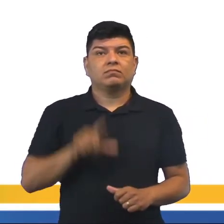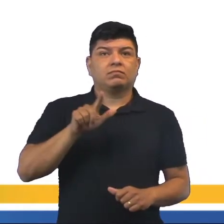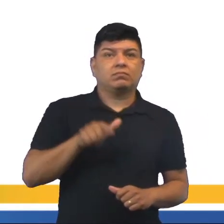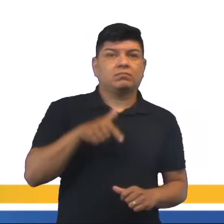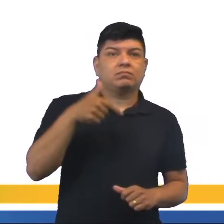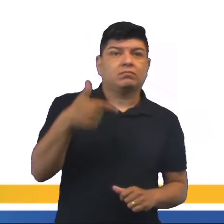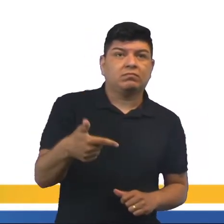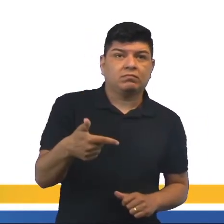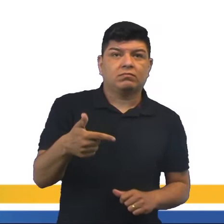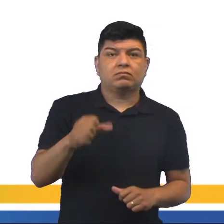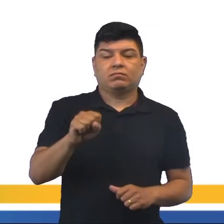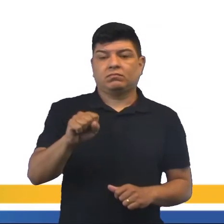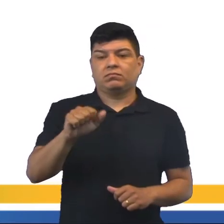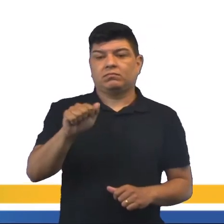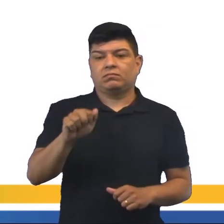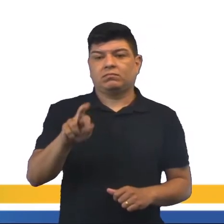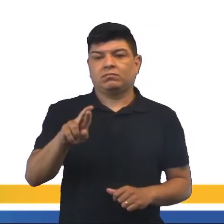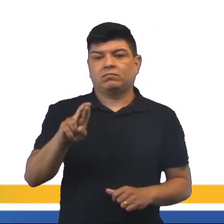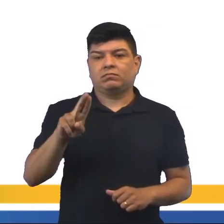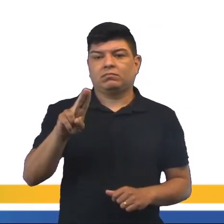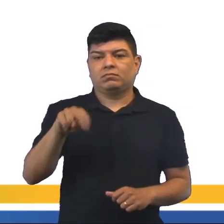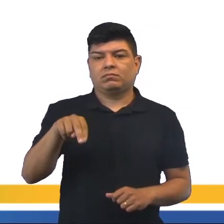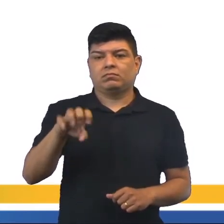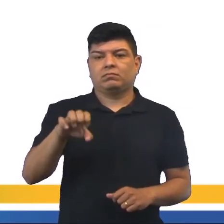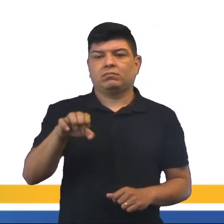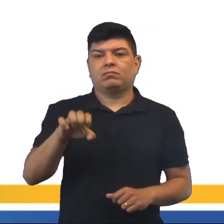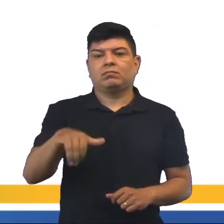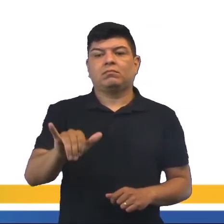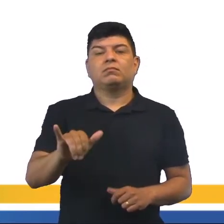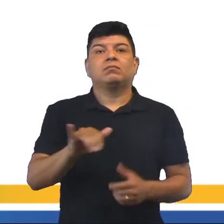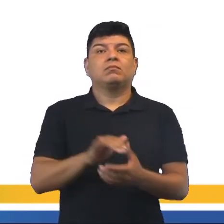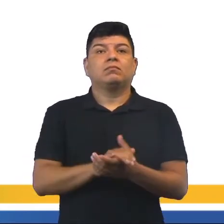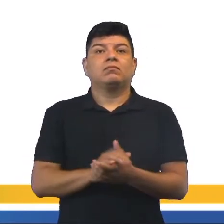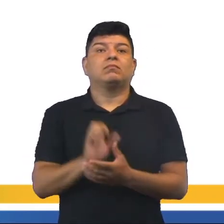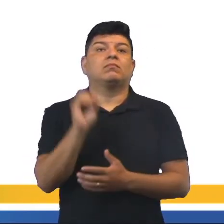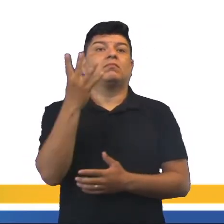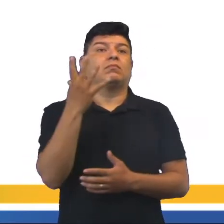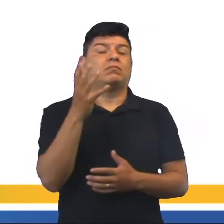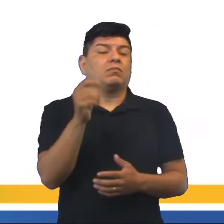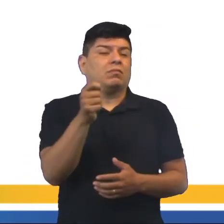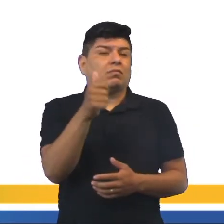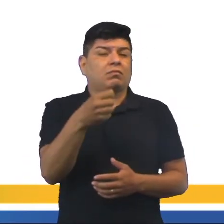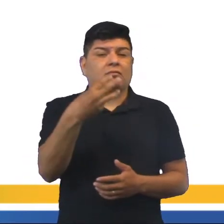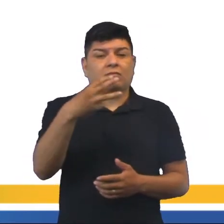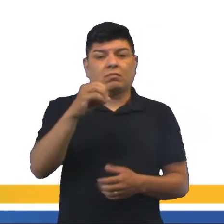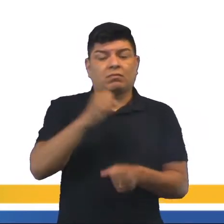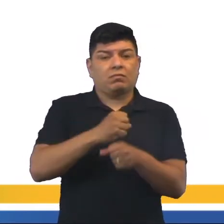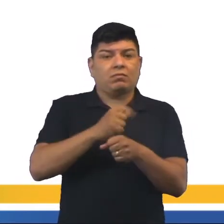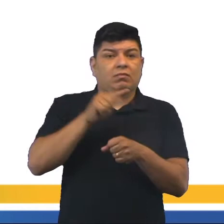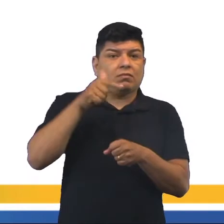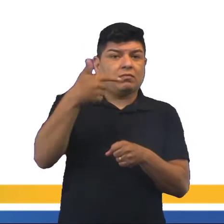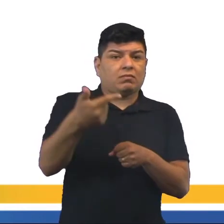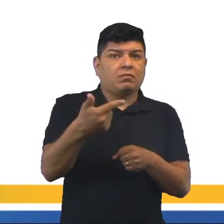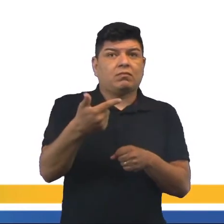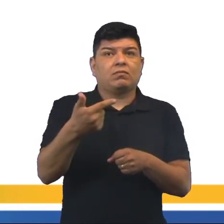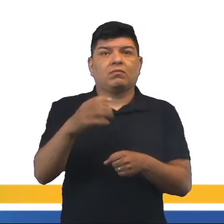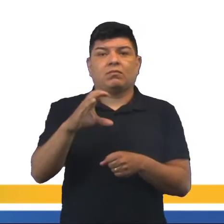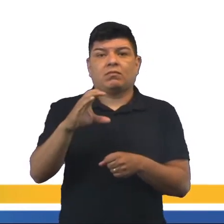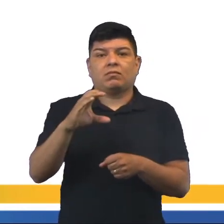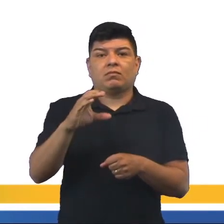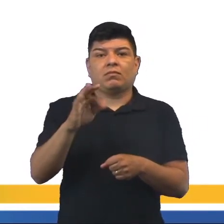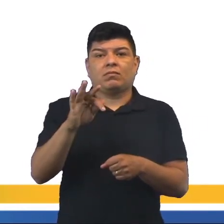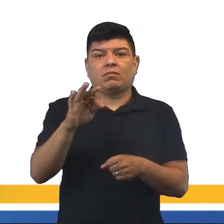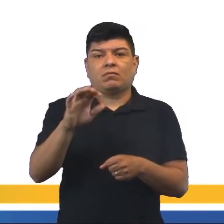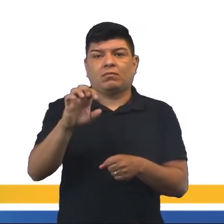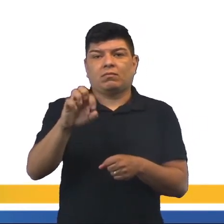Após o mandato de Sarney, as primeiras eleições diretas ocorrem quase 30 anos, sendo eleito Fernando Collor de